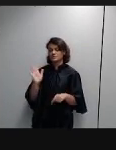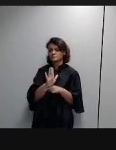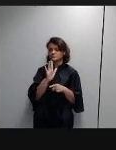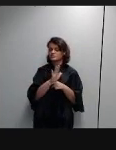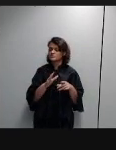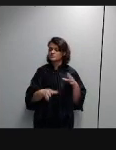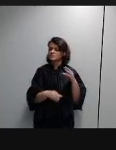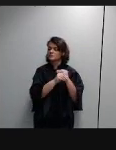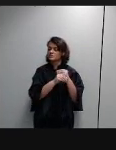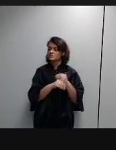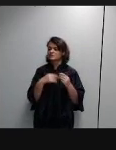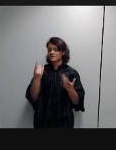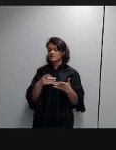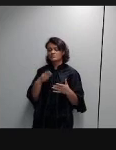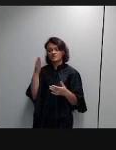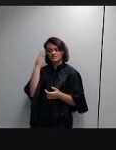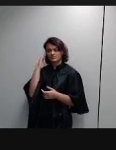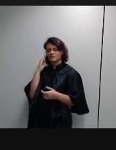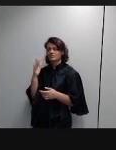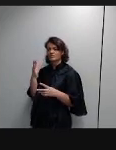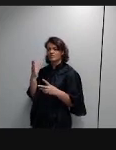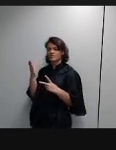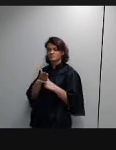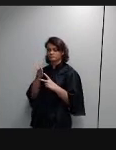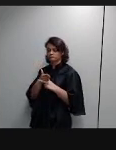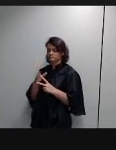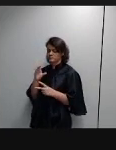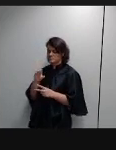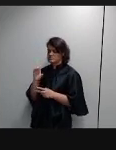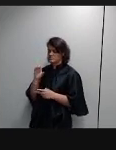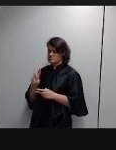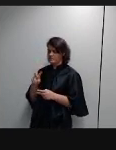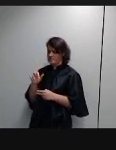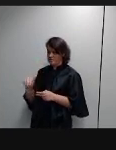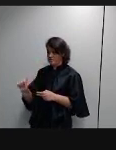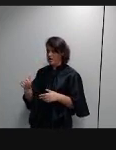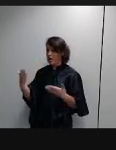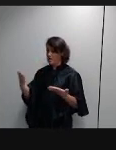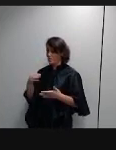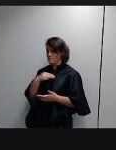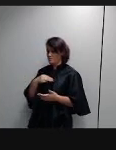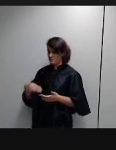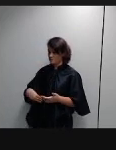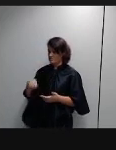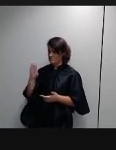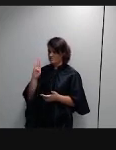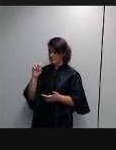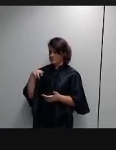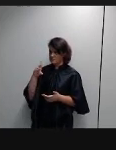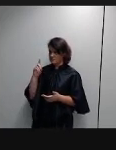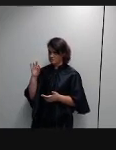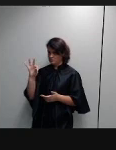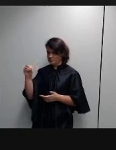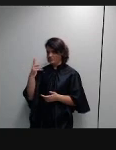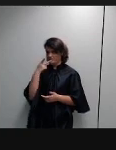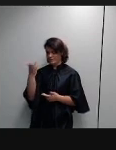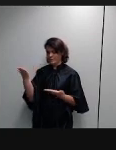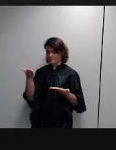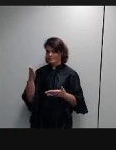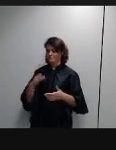reconhecer a nulidade da Oi e agora tem a palavra o ministro Benedito para o seu voto visto Bom